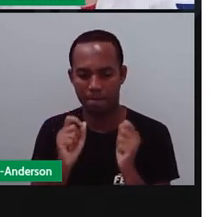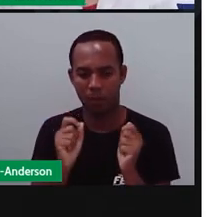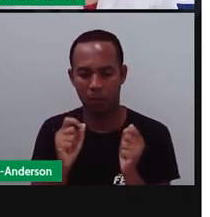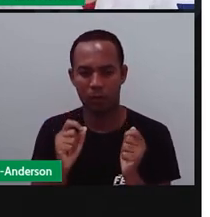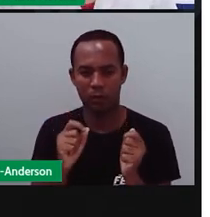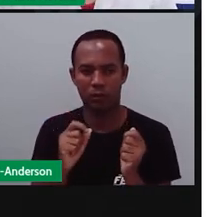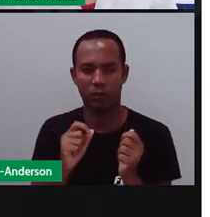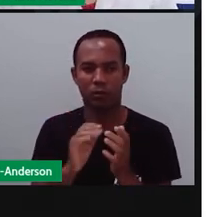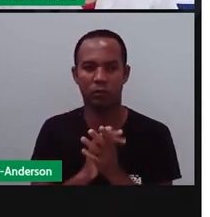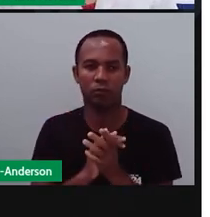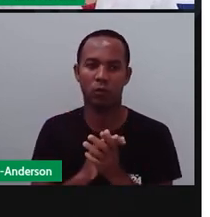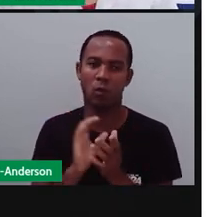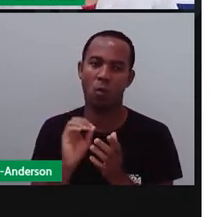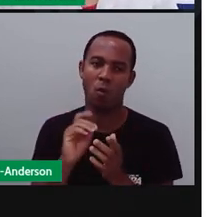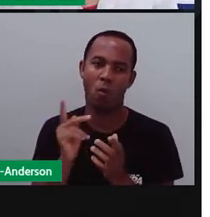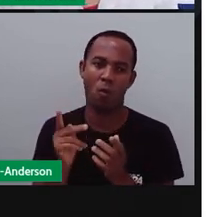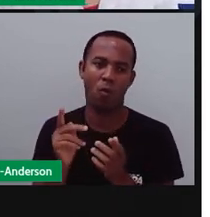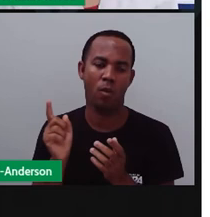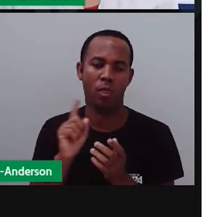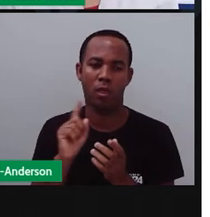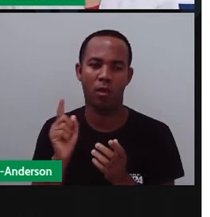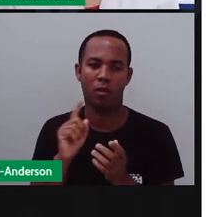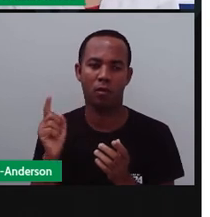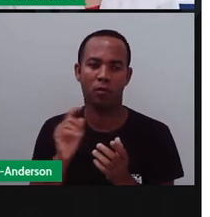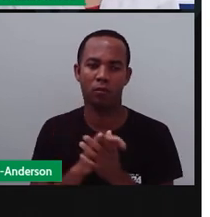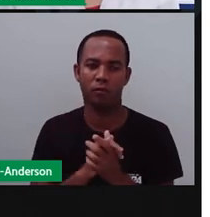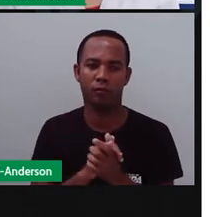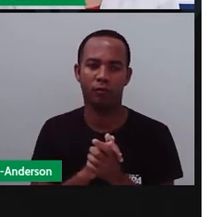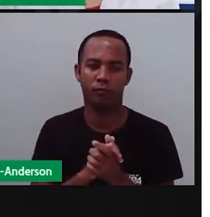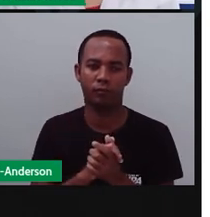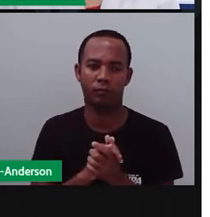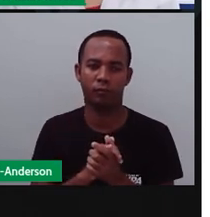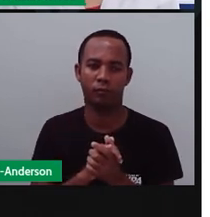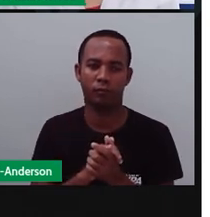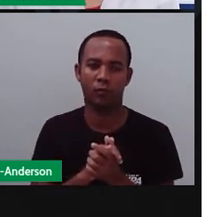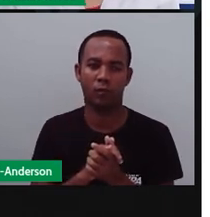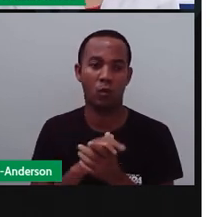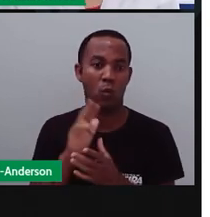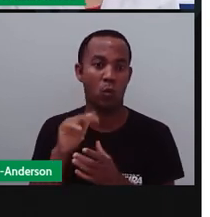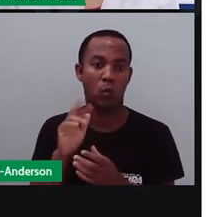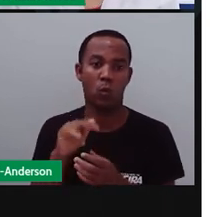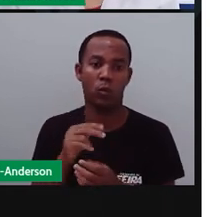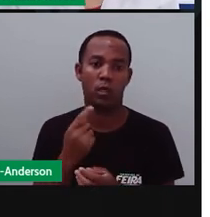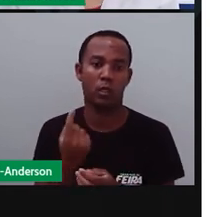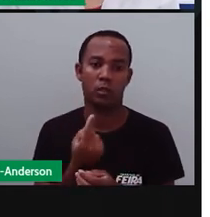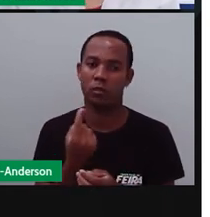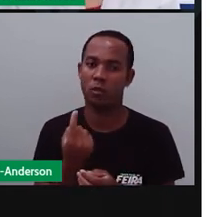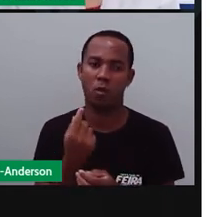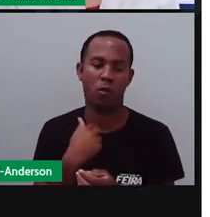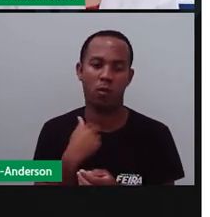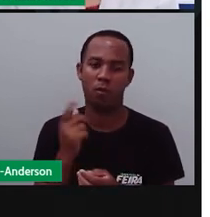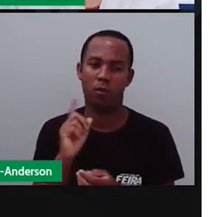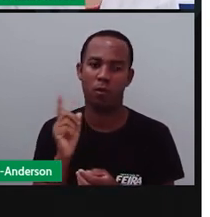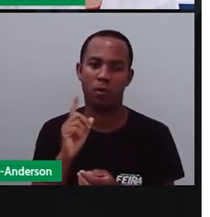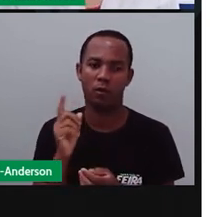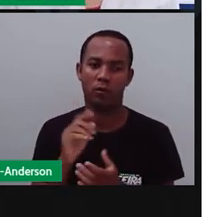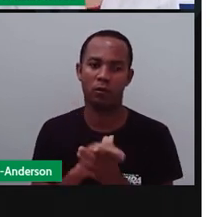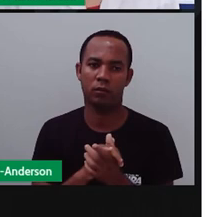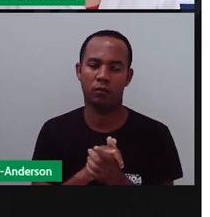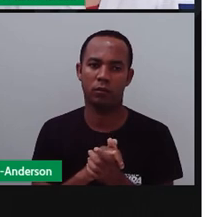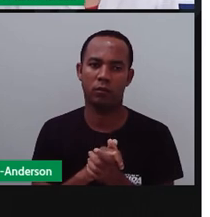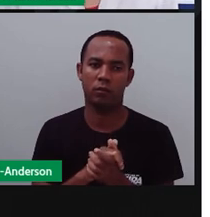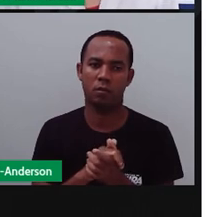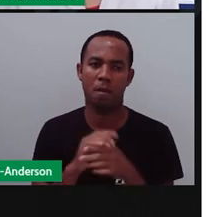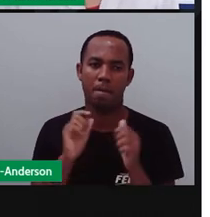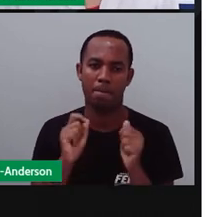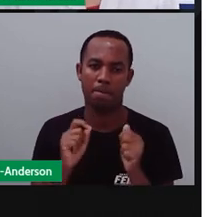bolo em casa? Pode. Mas sob supervisão de um adulto. Nada de criança na cozinha sozinha, tá? Vocês irão mexer com coisas que